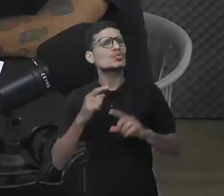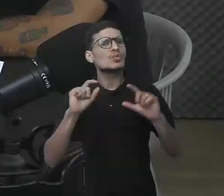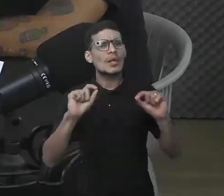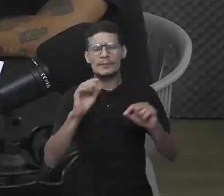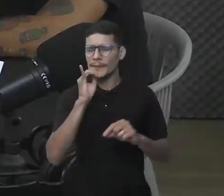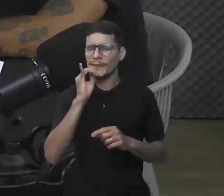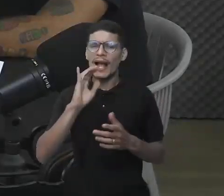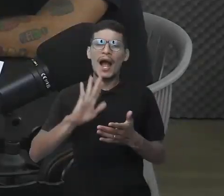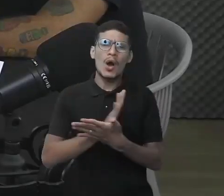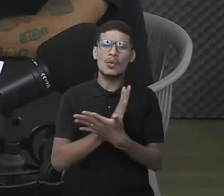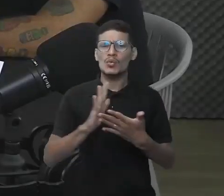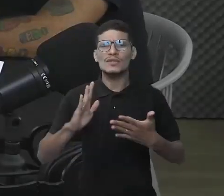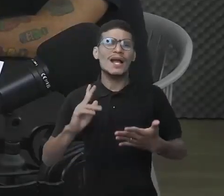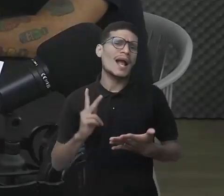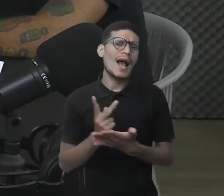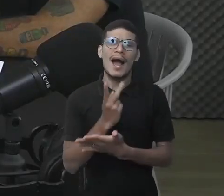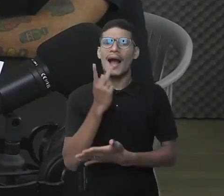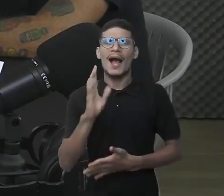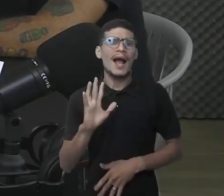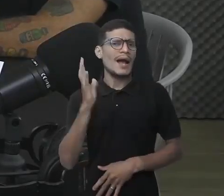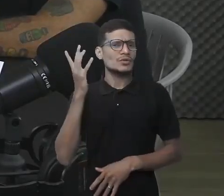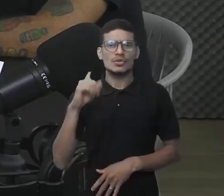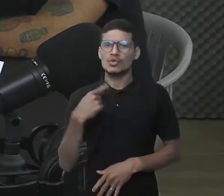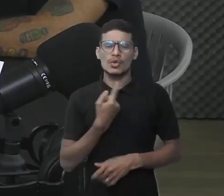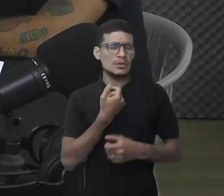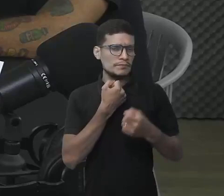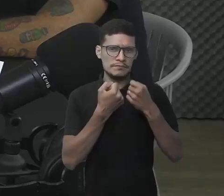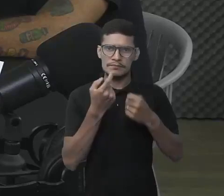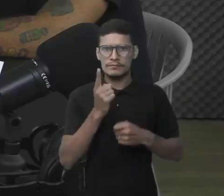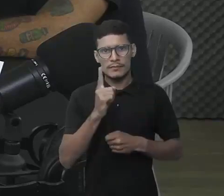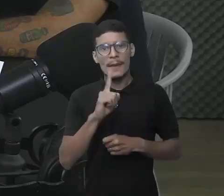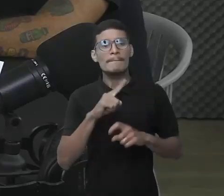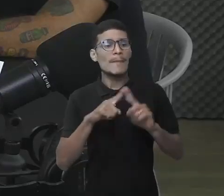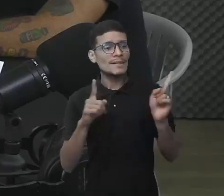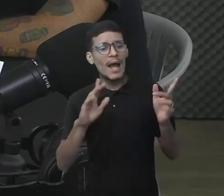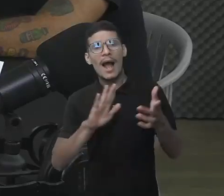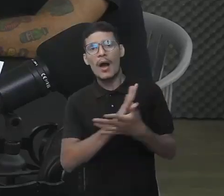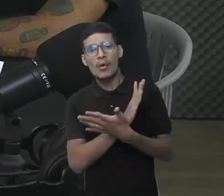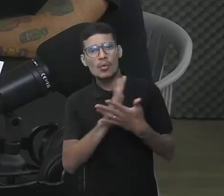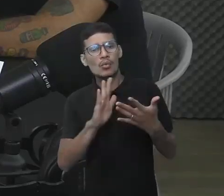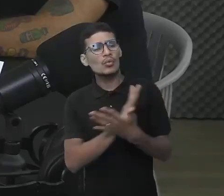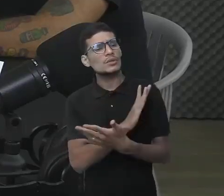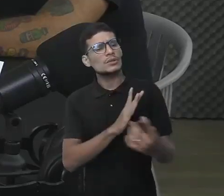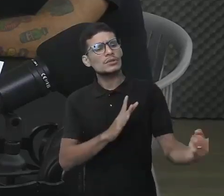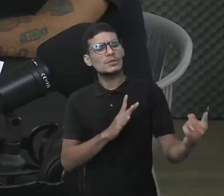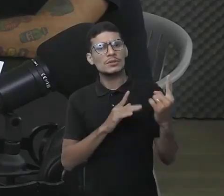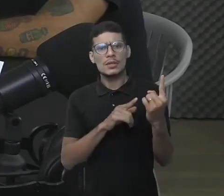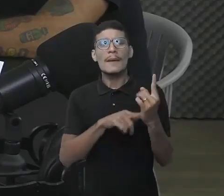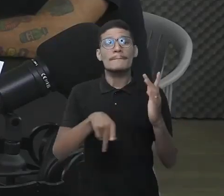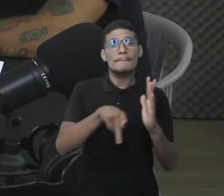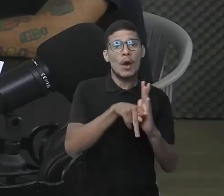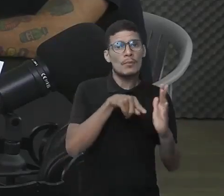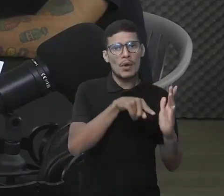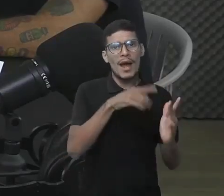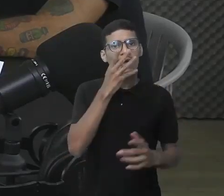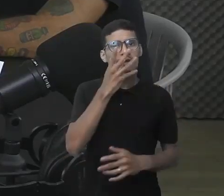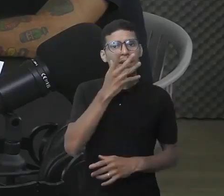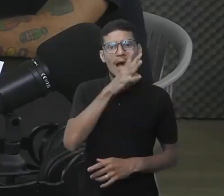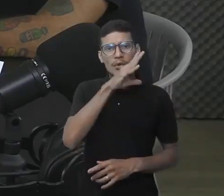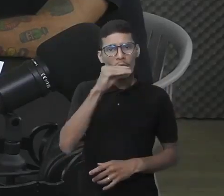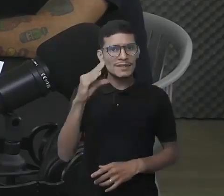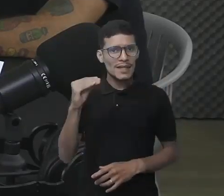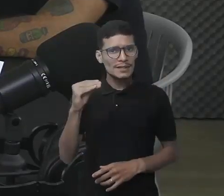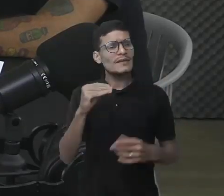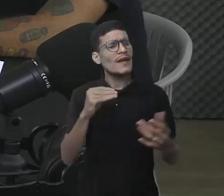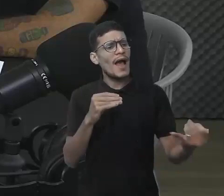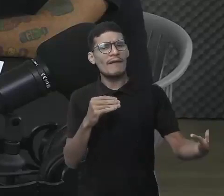casos a gente não quis entrevistar. Mas dentre esses que chegavam para a gente, alguns, os próprios adolescentes, as próprias adolescentes é que nos falavam: eu passei por